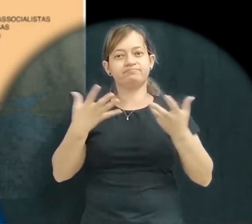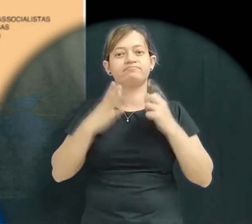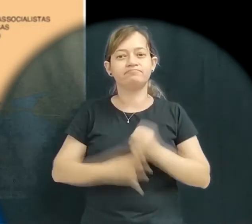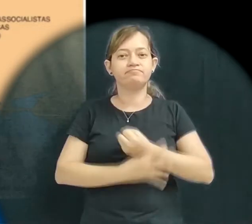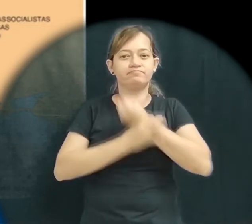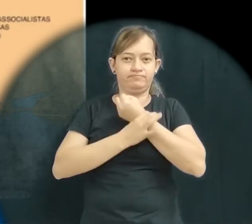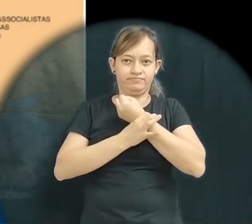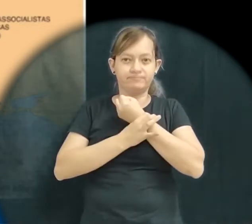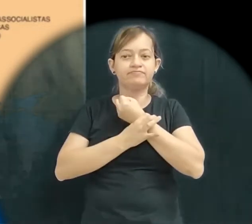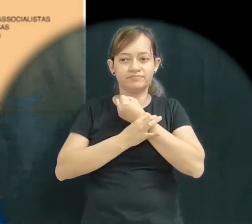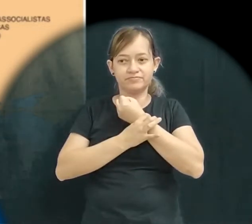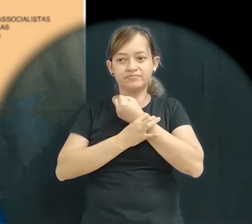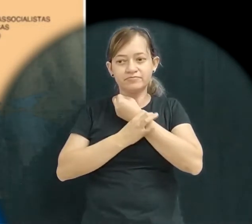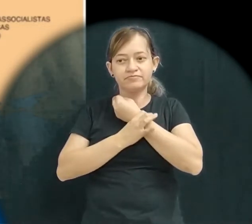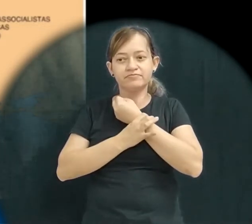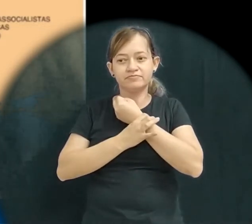isso